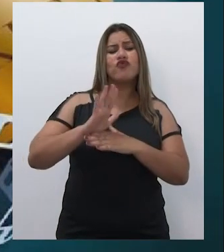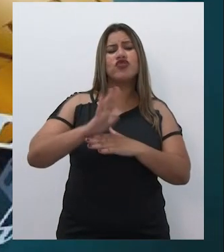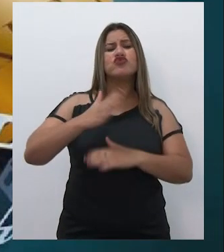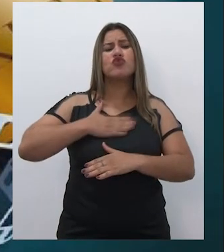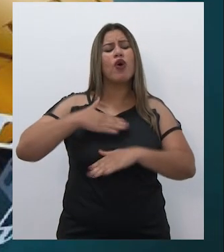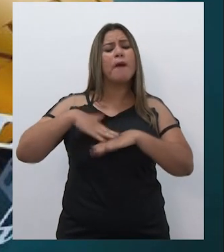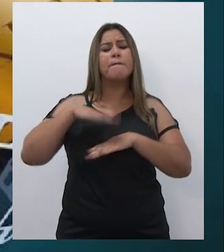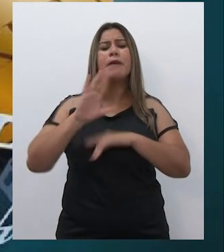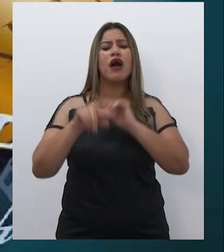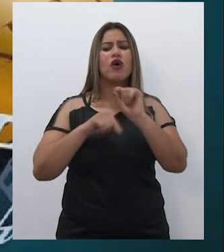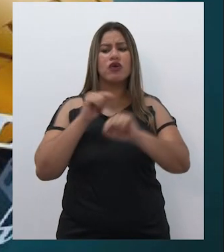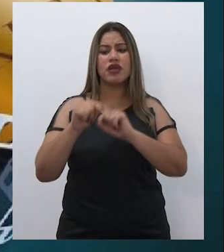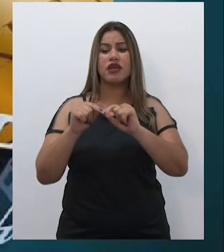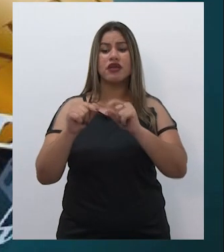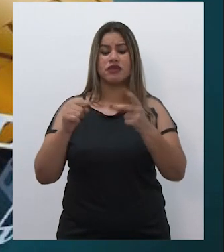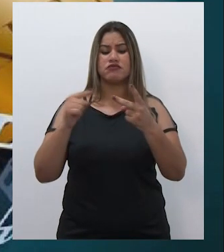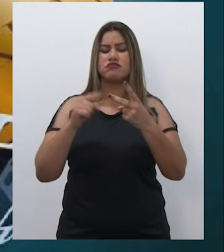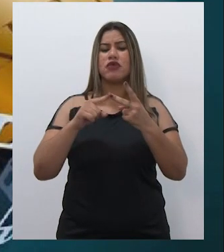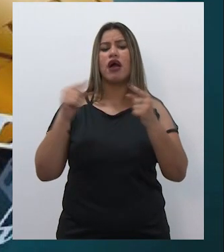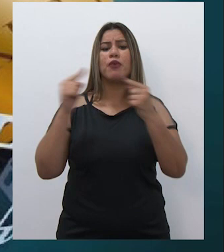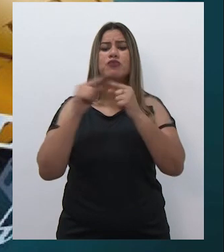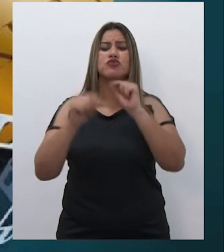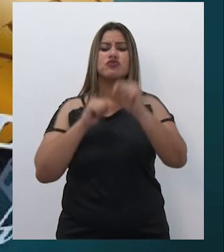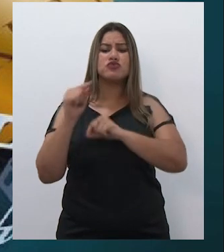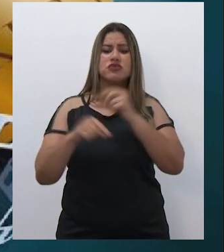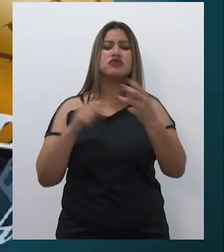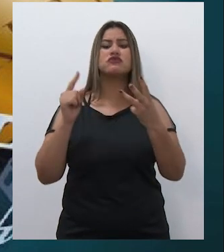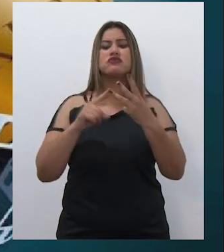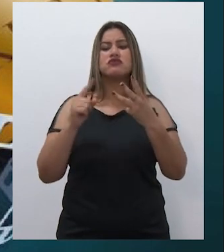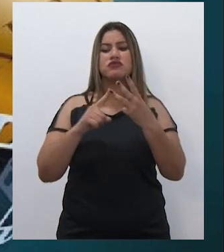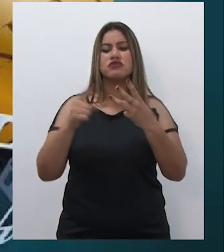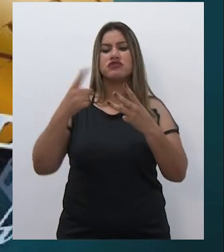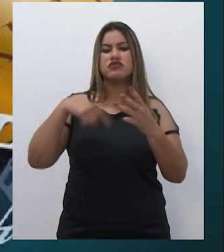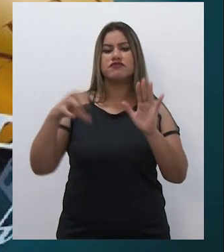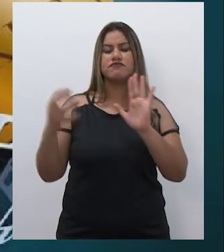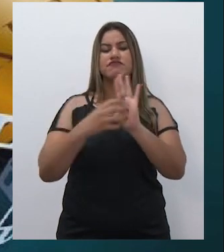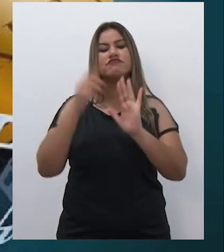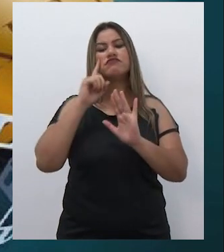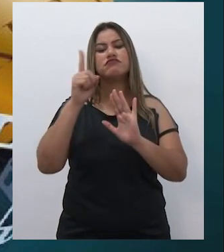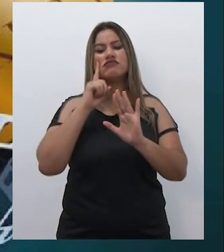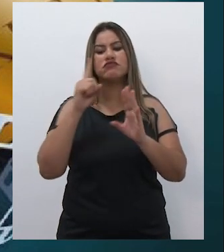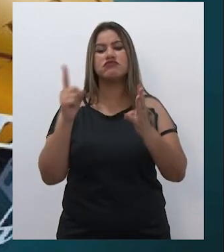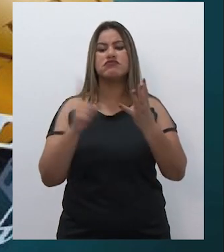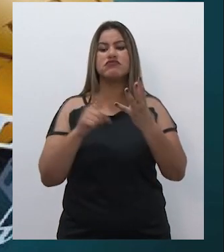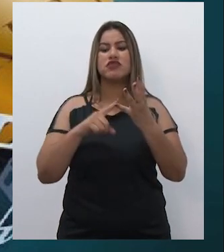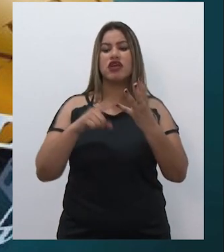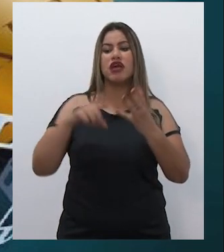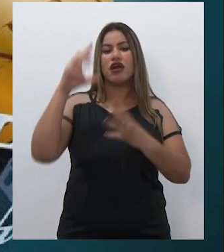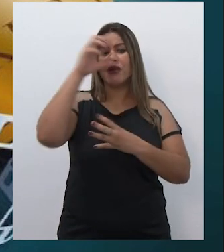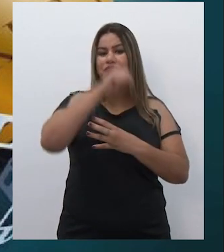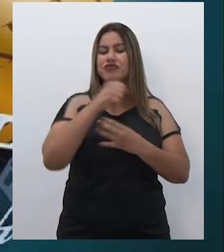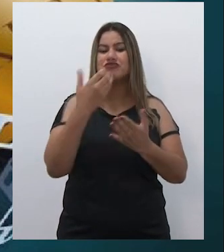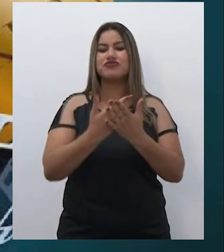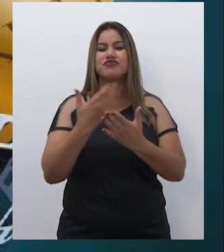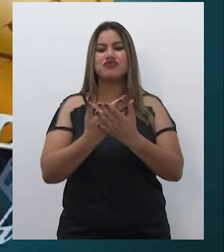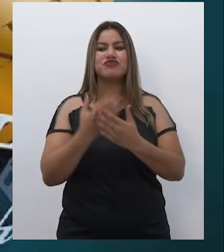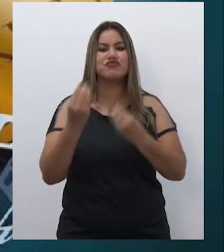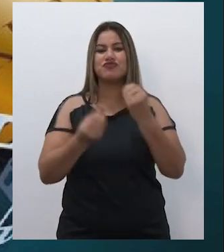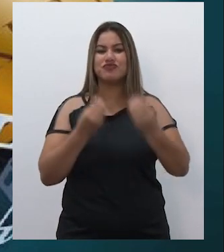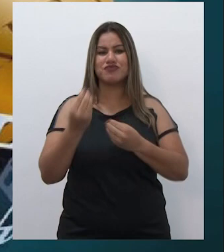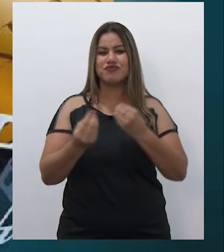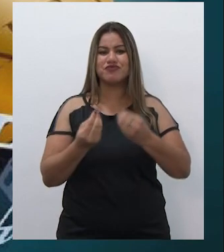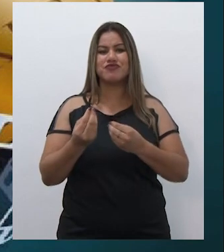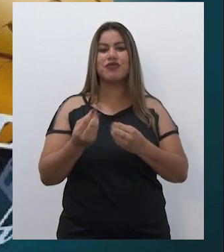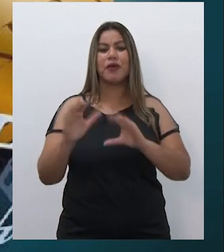no vídeo, que mensagem vai levar para a sua vida e como podemos impactar nosso dia a dia e o que vocês aprenderam da nossa aula.